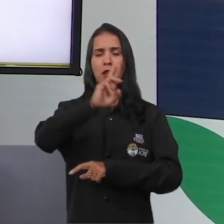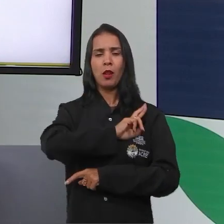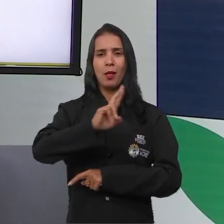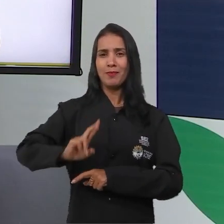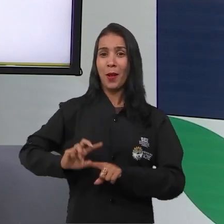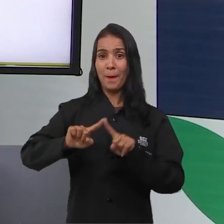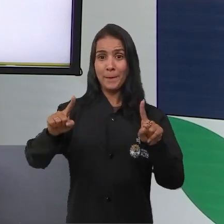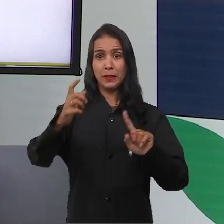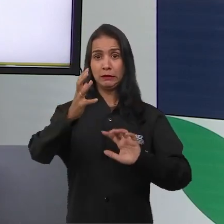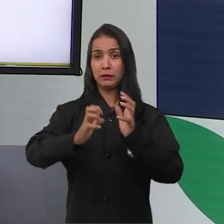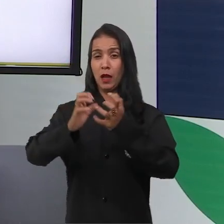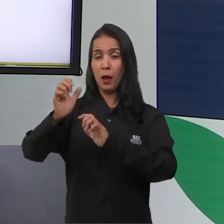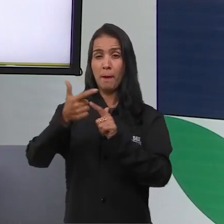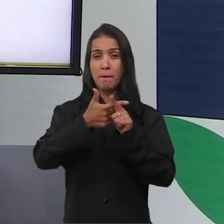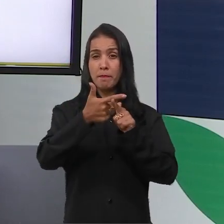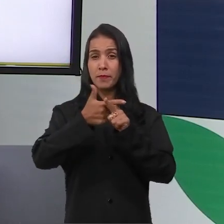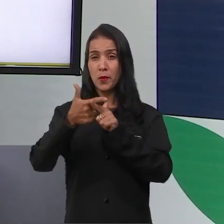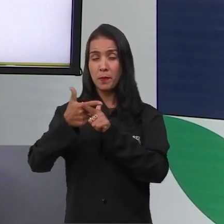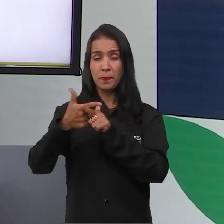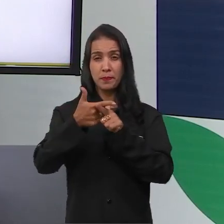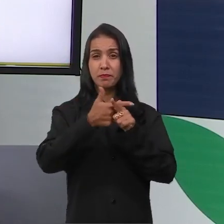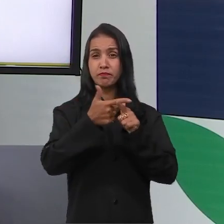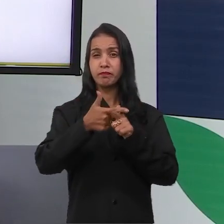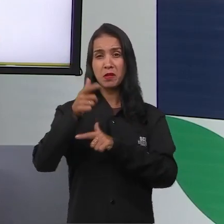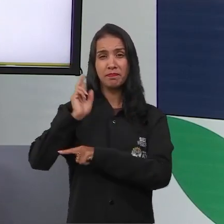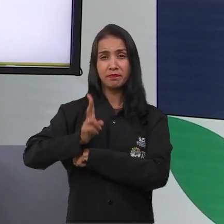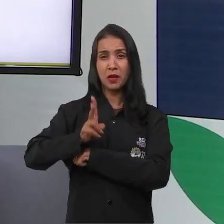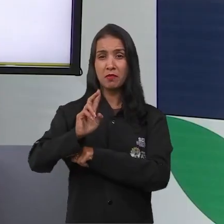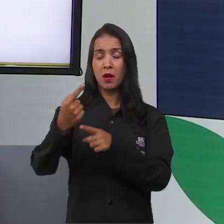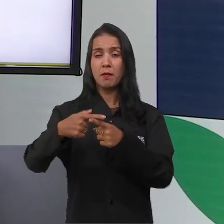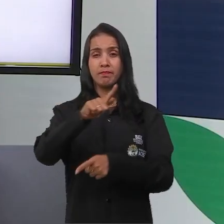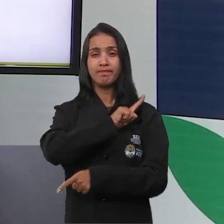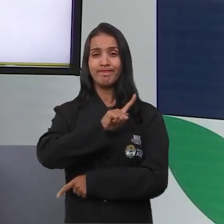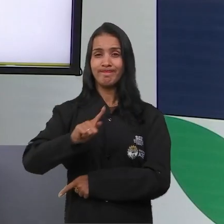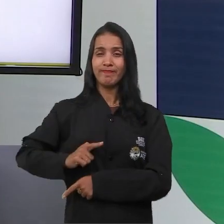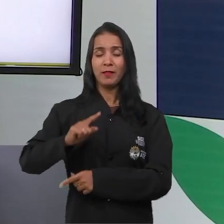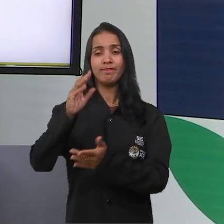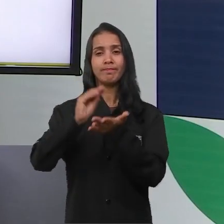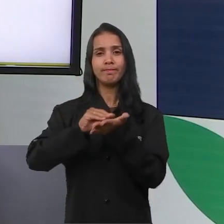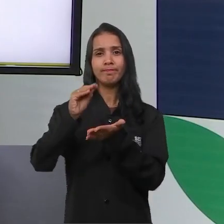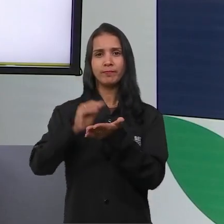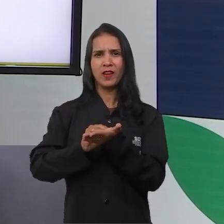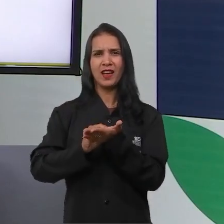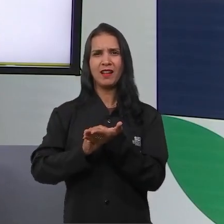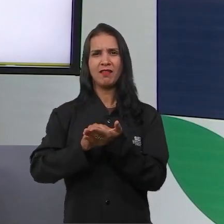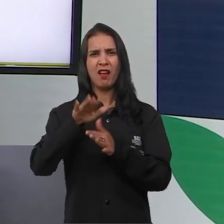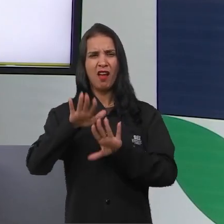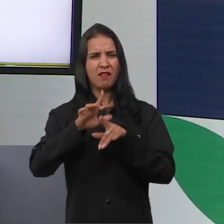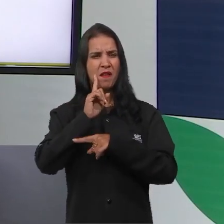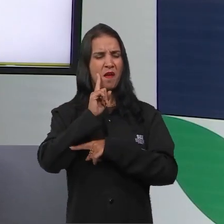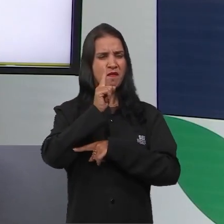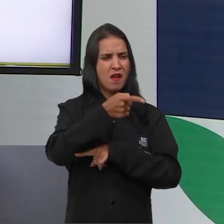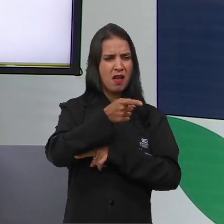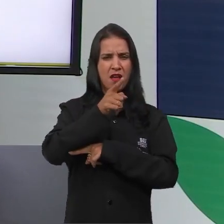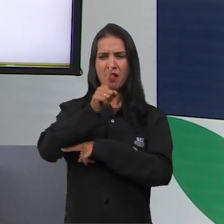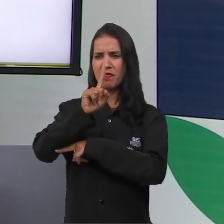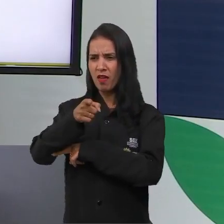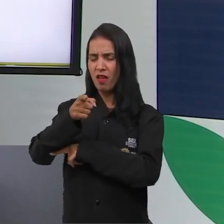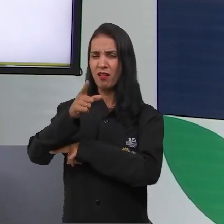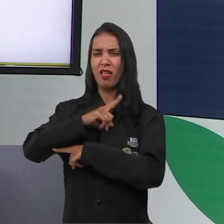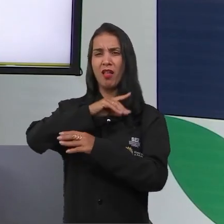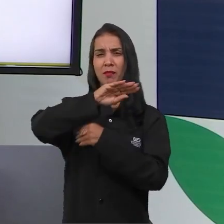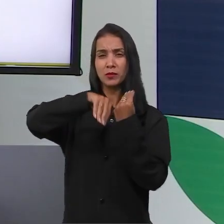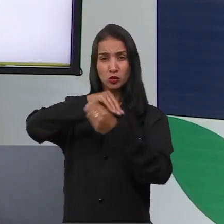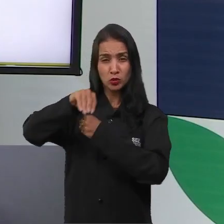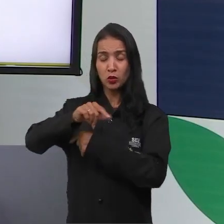seus maiores problemas. Ok? Um governo muito descentralizado. Ali mandava os cônsules, mandava o Senado, enfim.